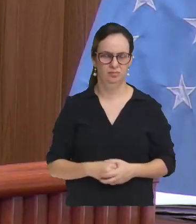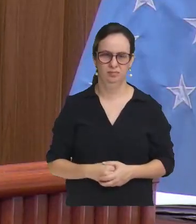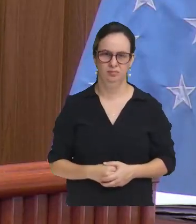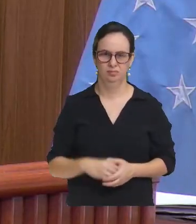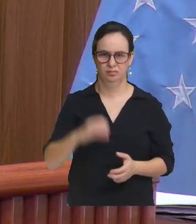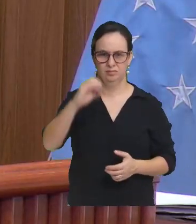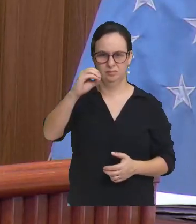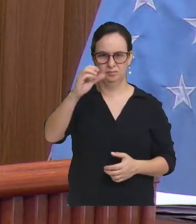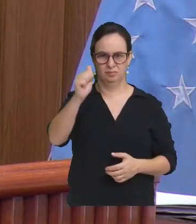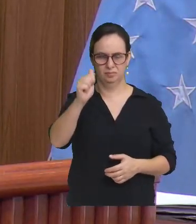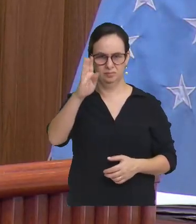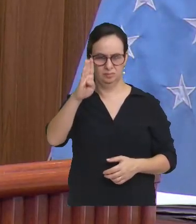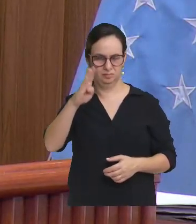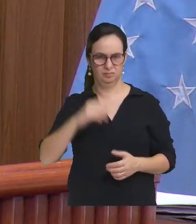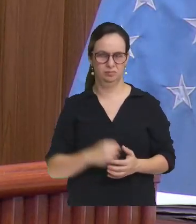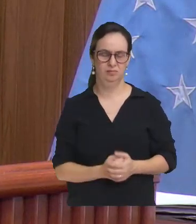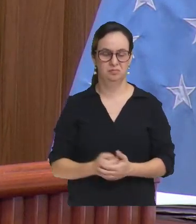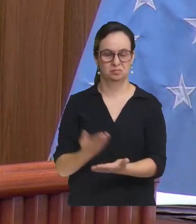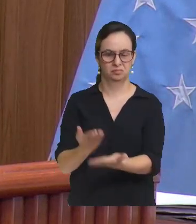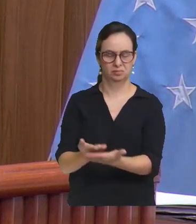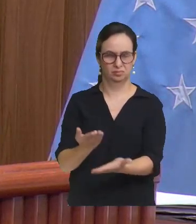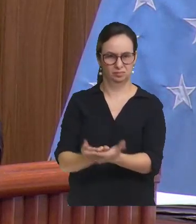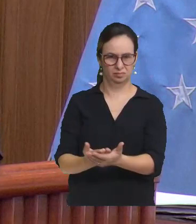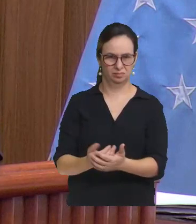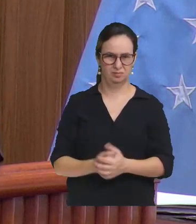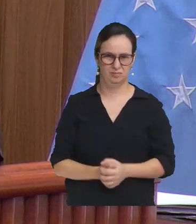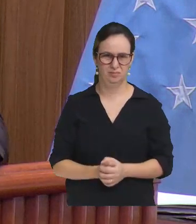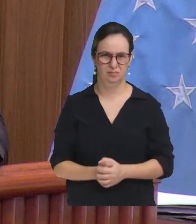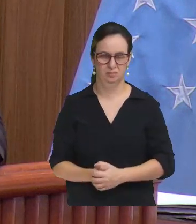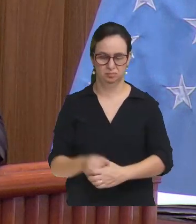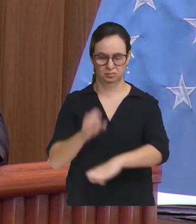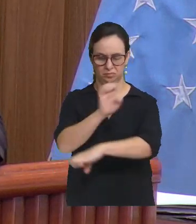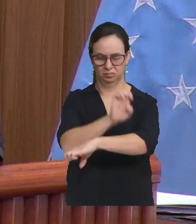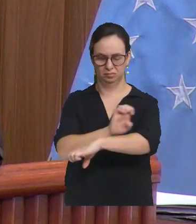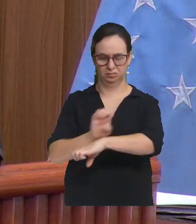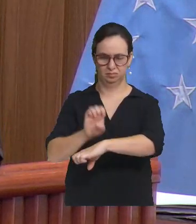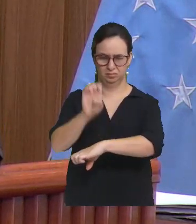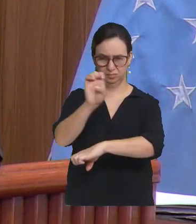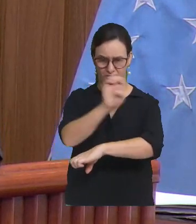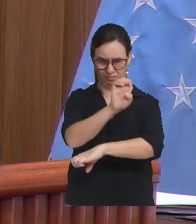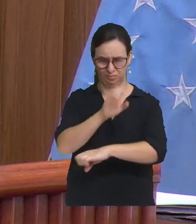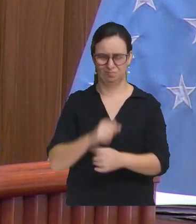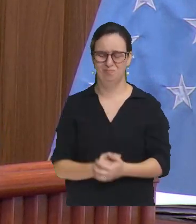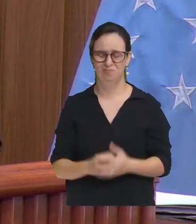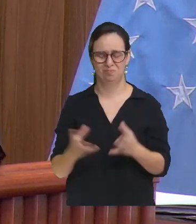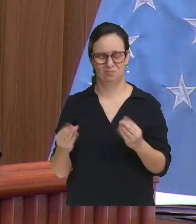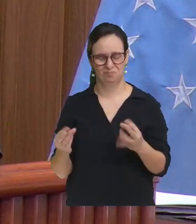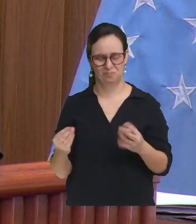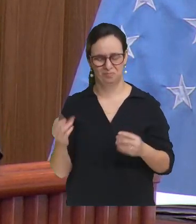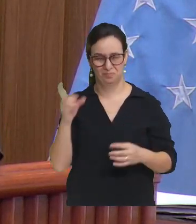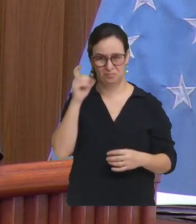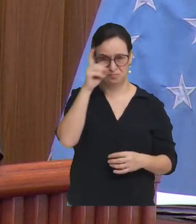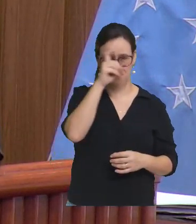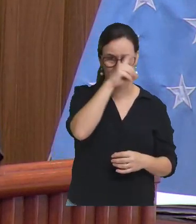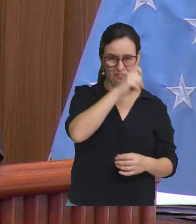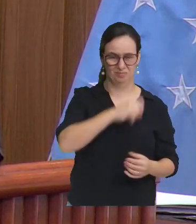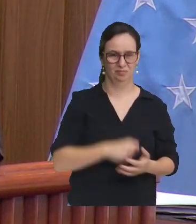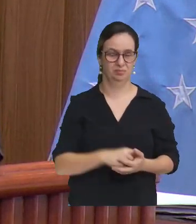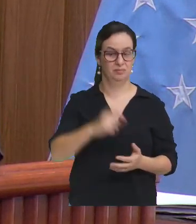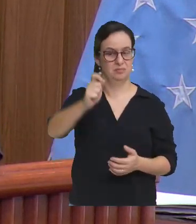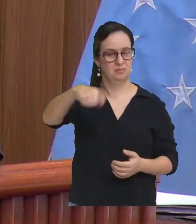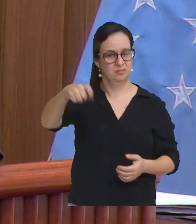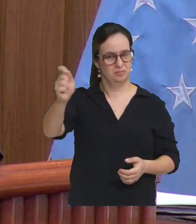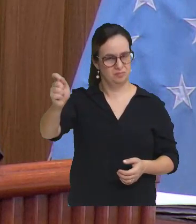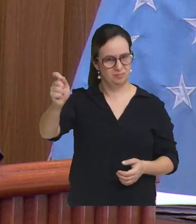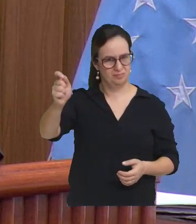estudar, estagiar e estudar para o exame da ordem é mais difícil ainda. E passar no primeiro exame da ordem é algo